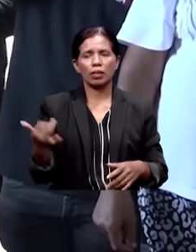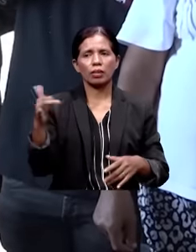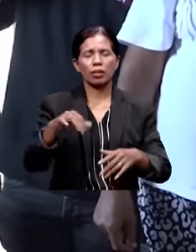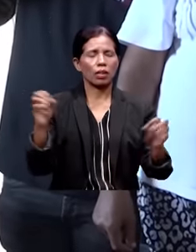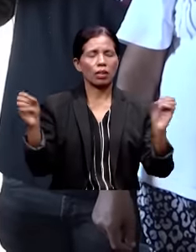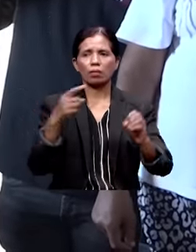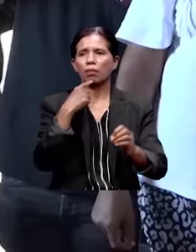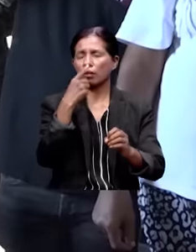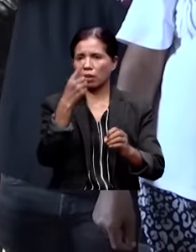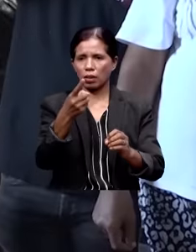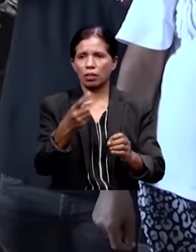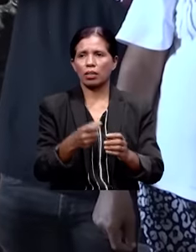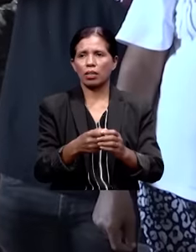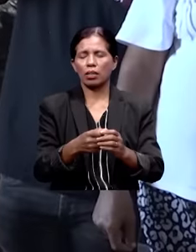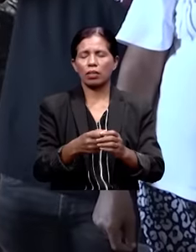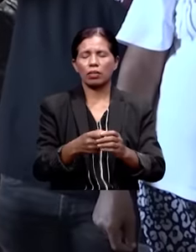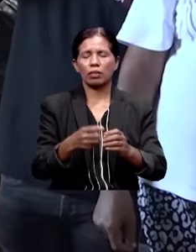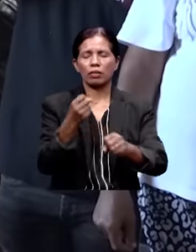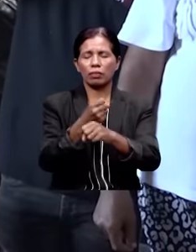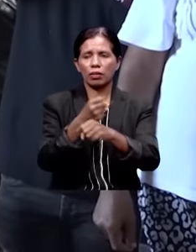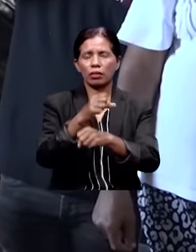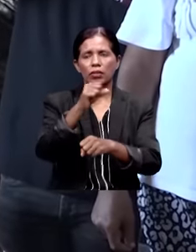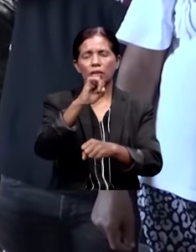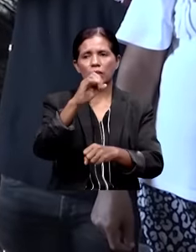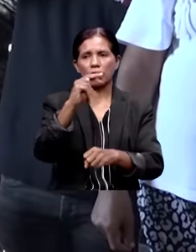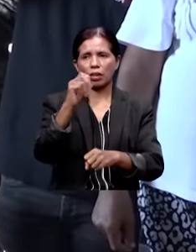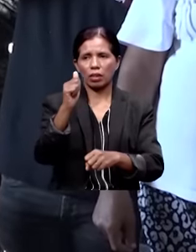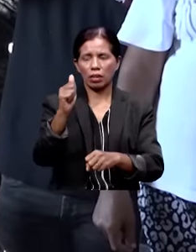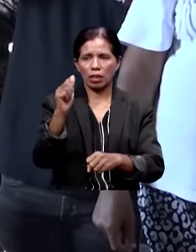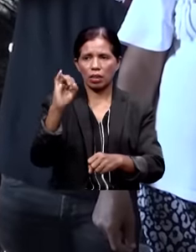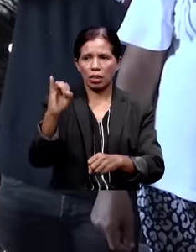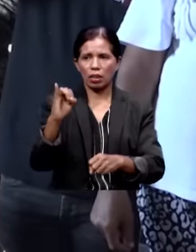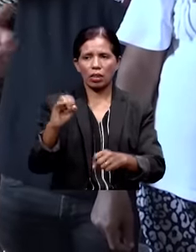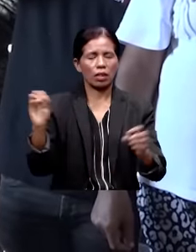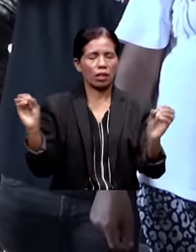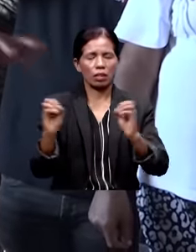temi, Fatuk Sinai, la coi temi,